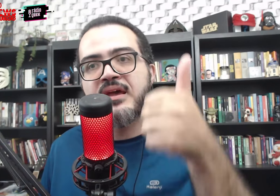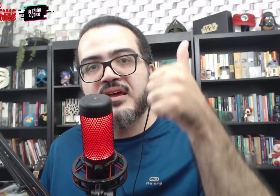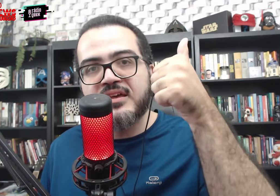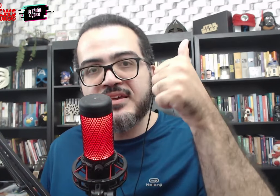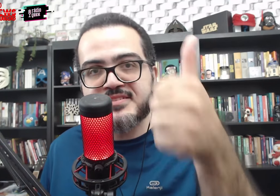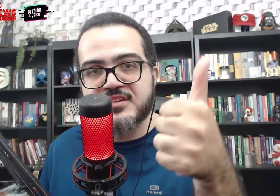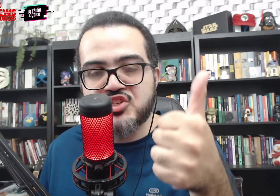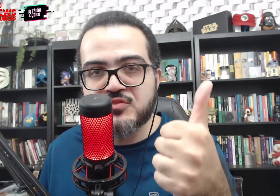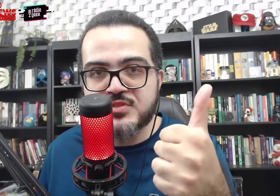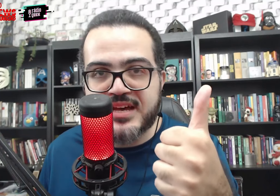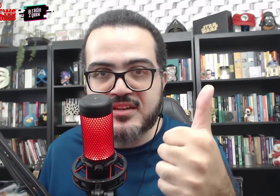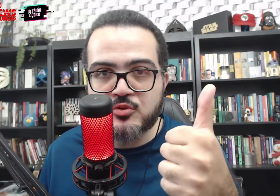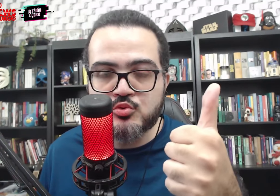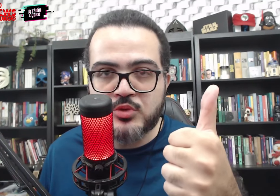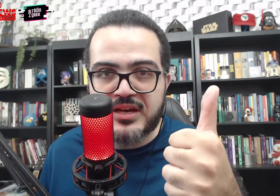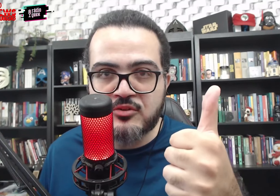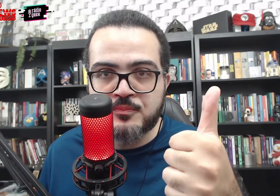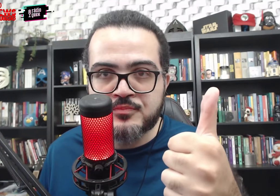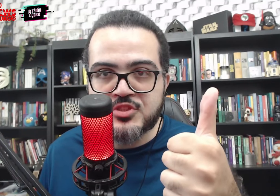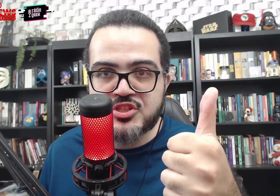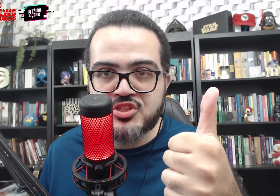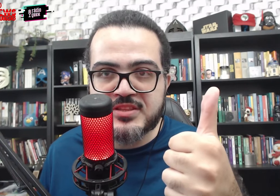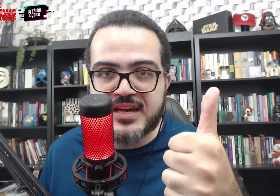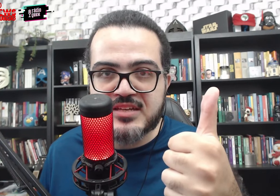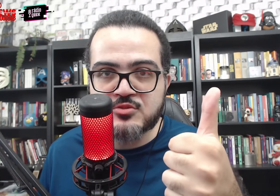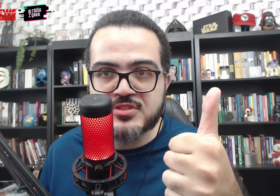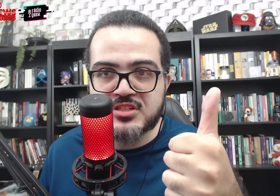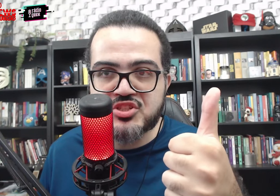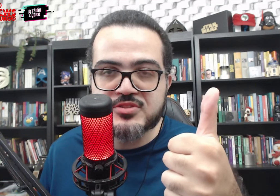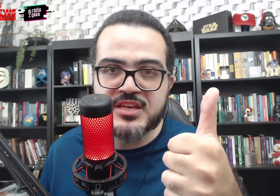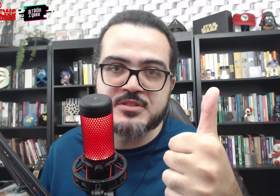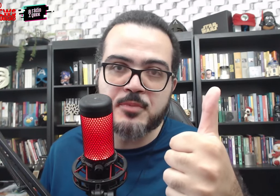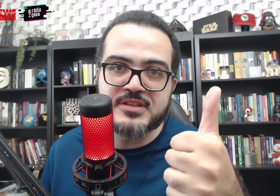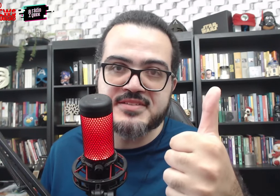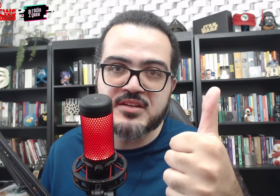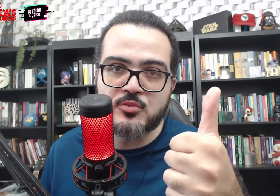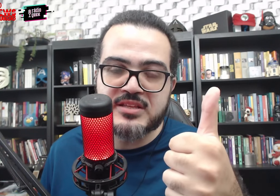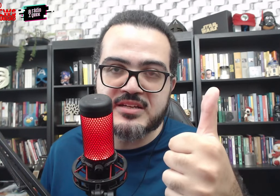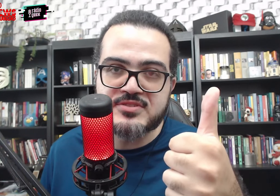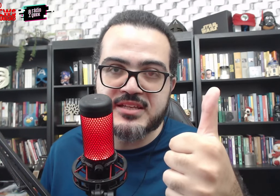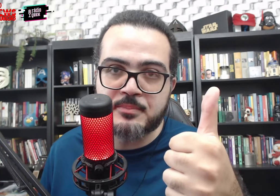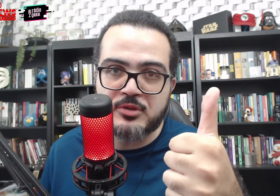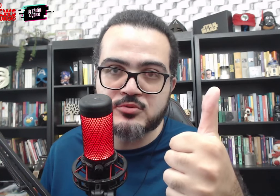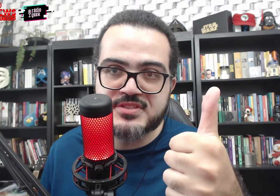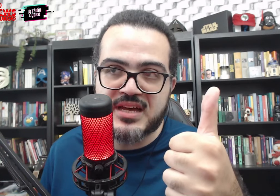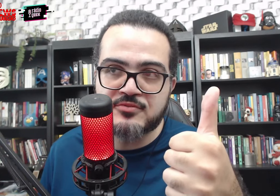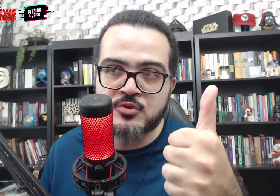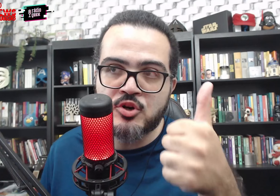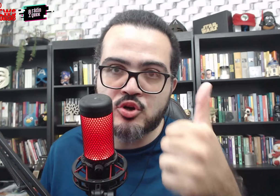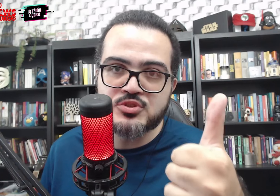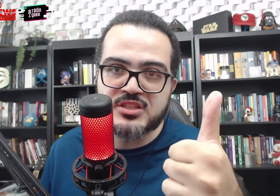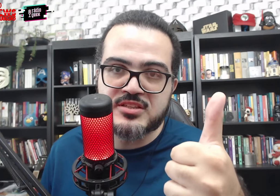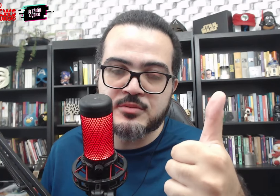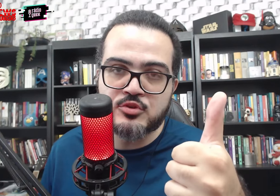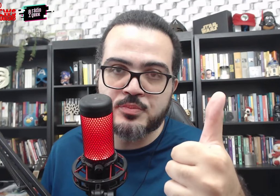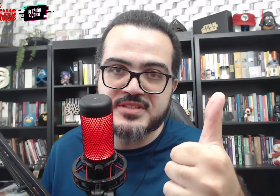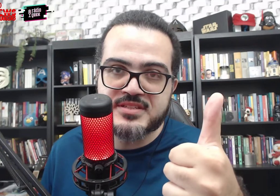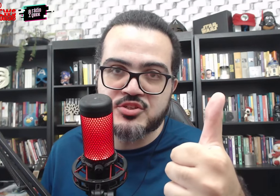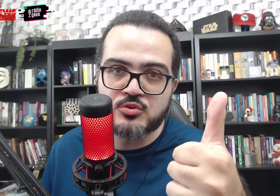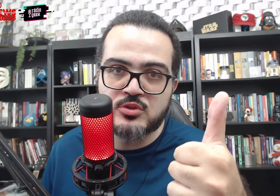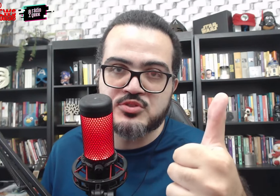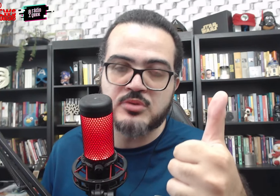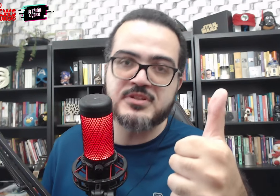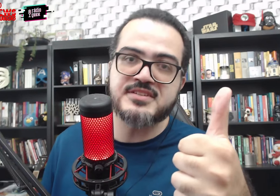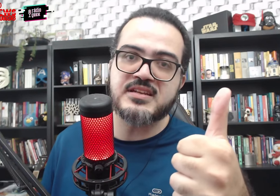PDT incentivos na área cultural digitais ou seja os games podem ser enquadrados na lei Paulo Gustavo Como já determinou o